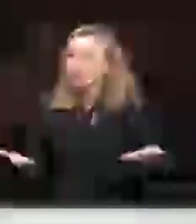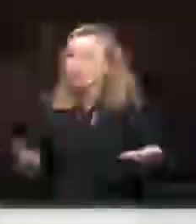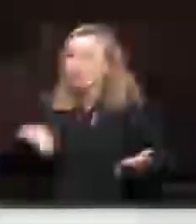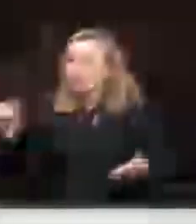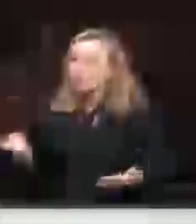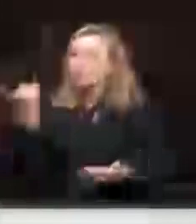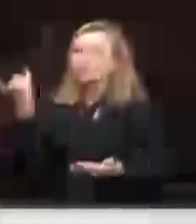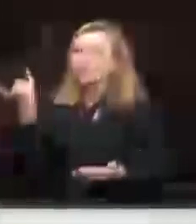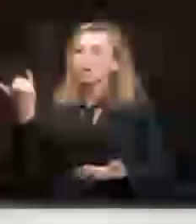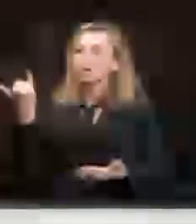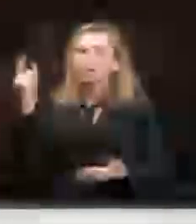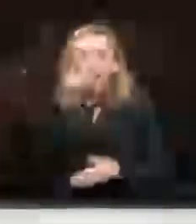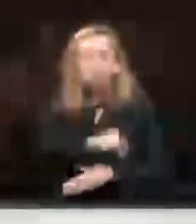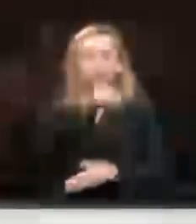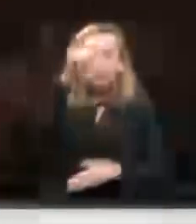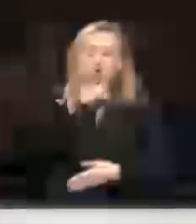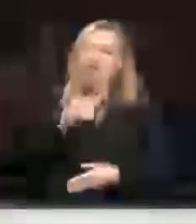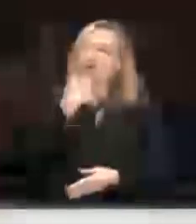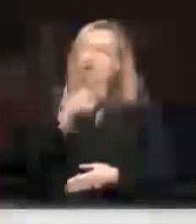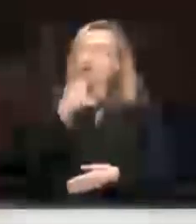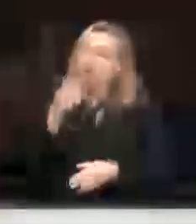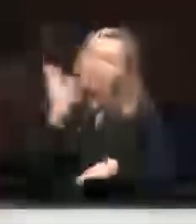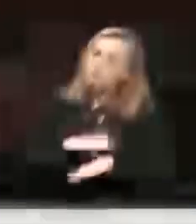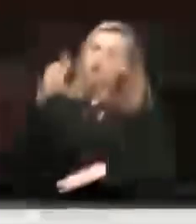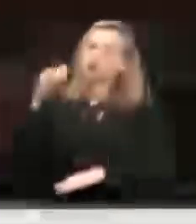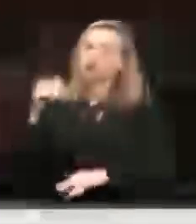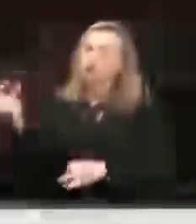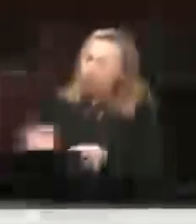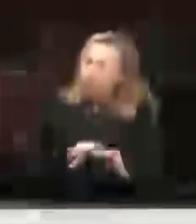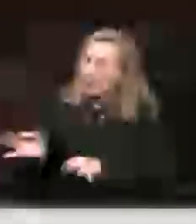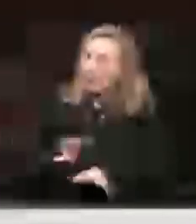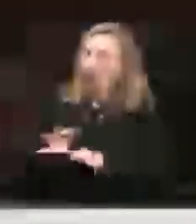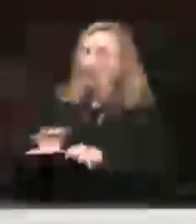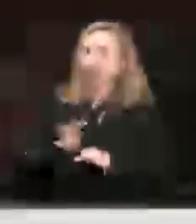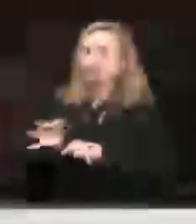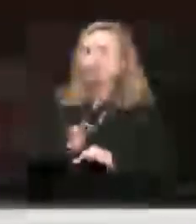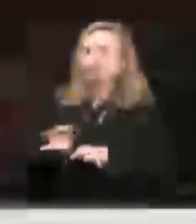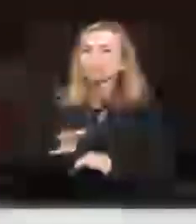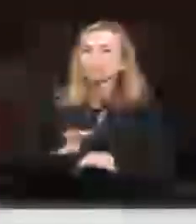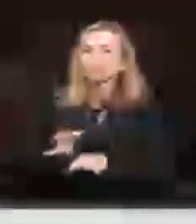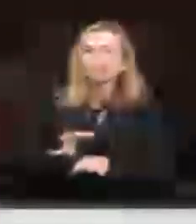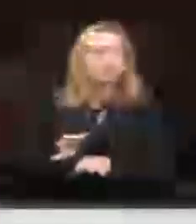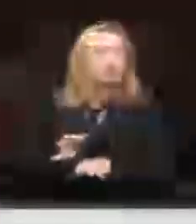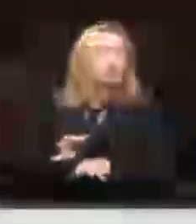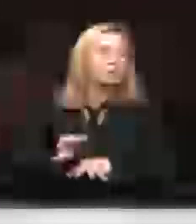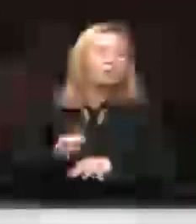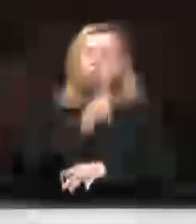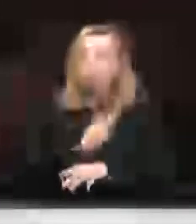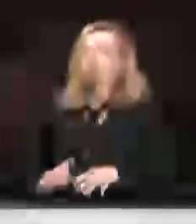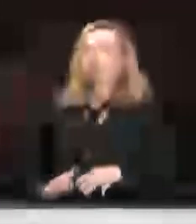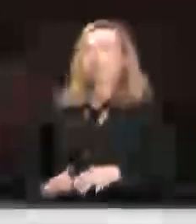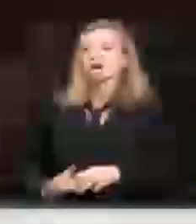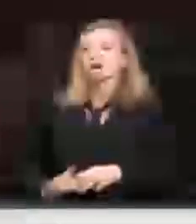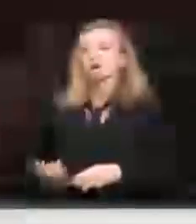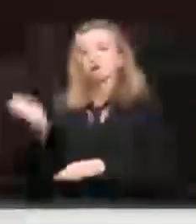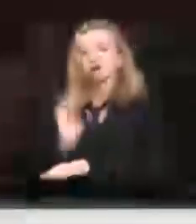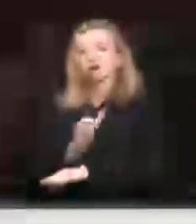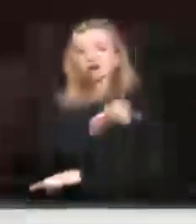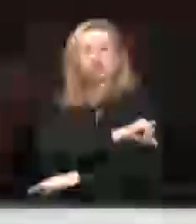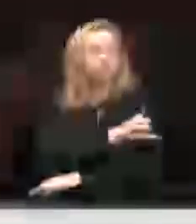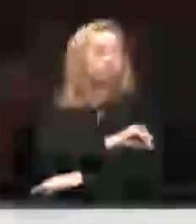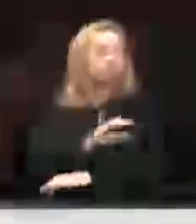quadro político dos mais preparados no Estado do Rio de Janeiro para nos governar.